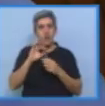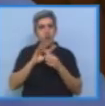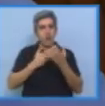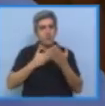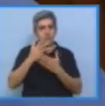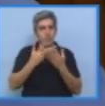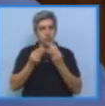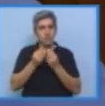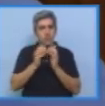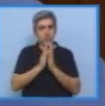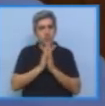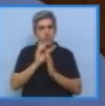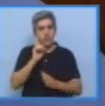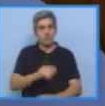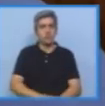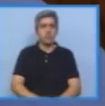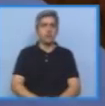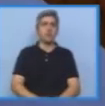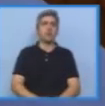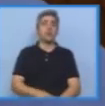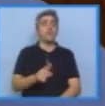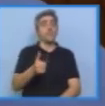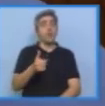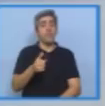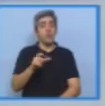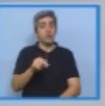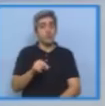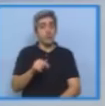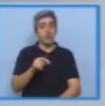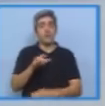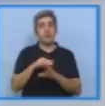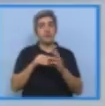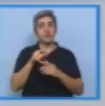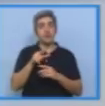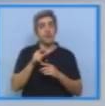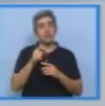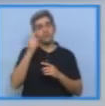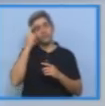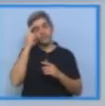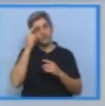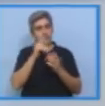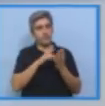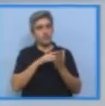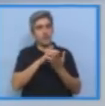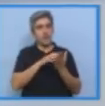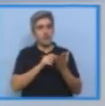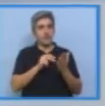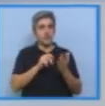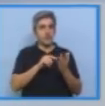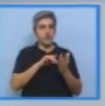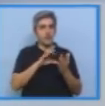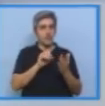Deus. E, de certa forma, foi bom também. É sempre bom fazer este exercício a partir do Evangelho, porque nos permite